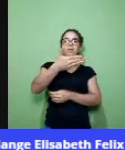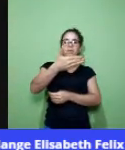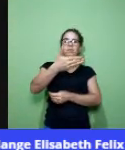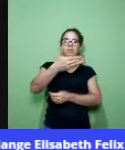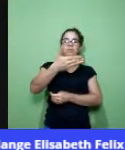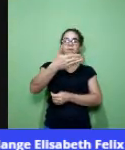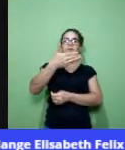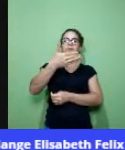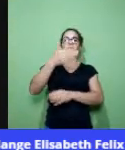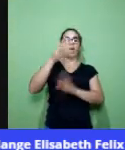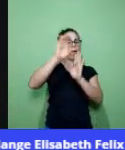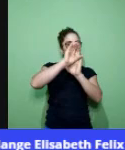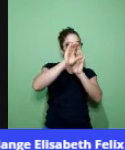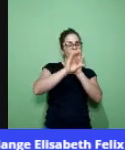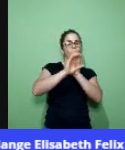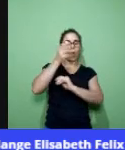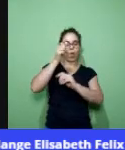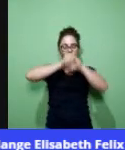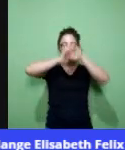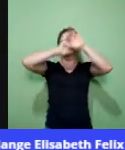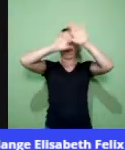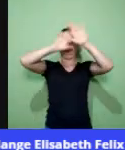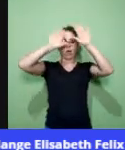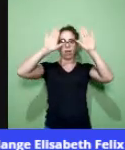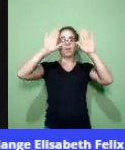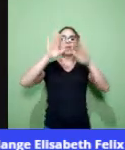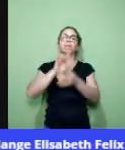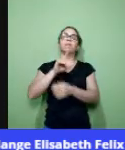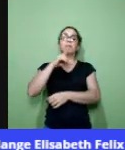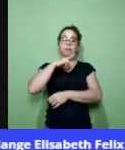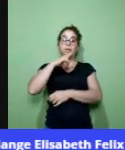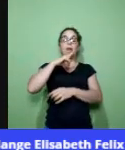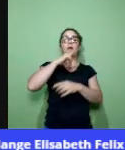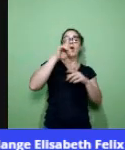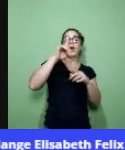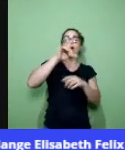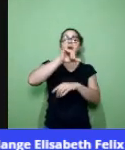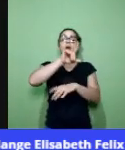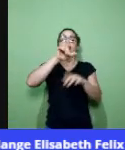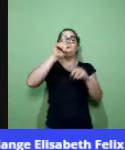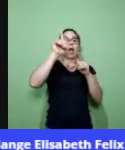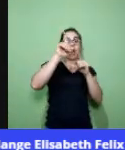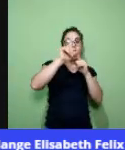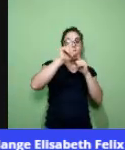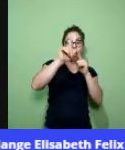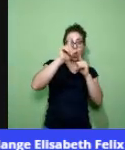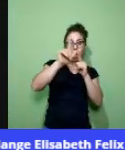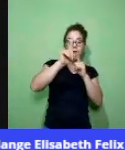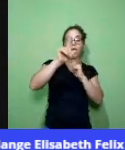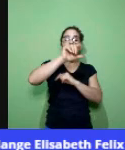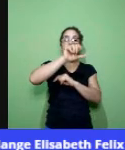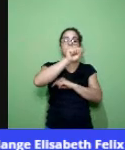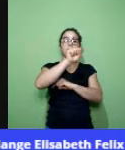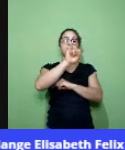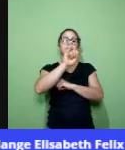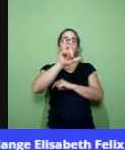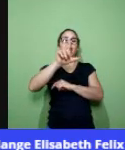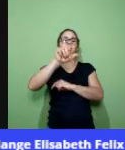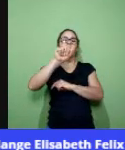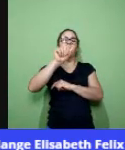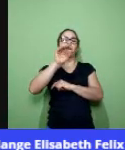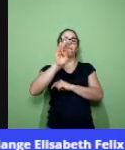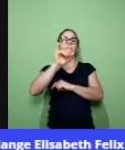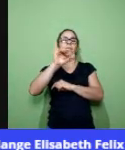ele consegue se concentrar melhor, né, para ele entender o que está sendo trabalhado. Aqui a gente colocou